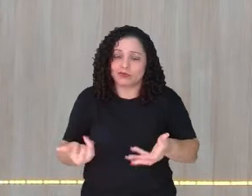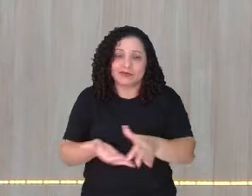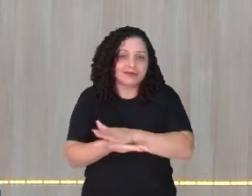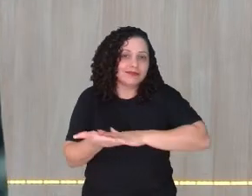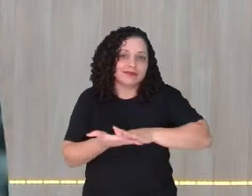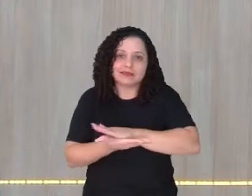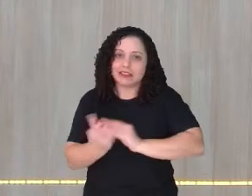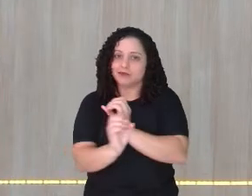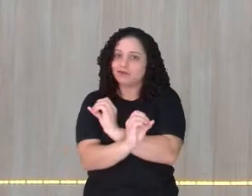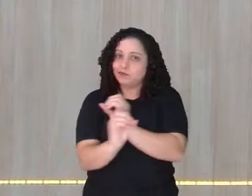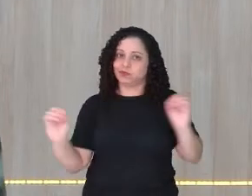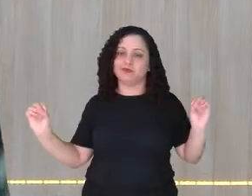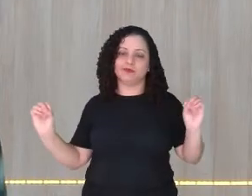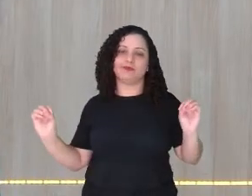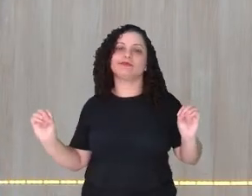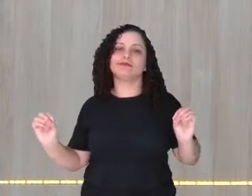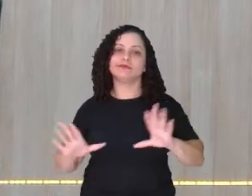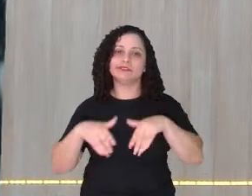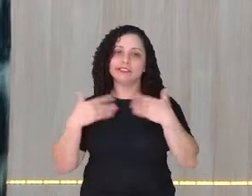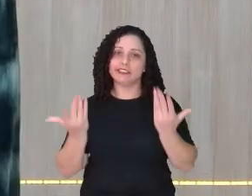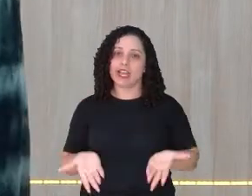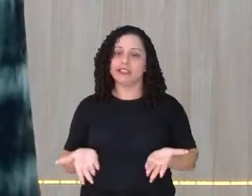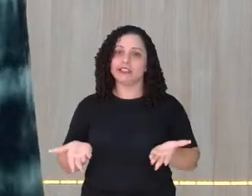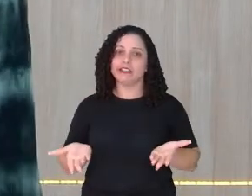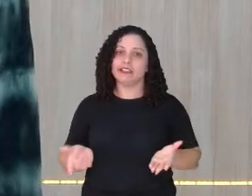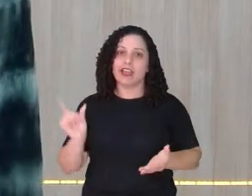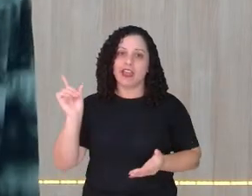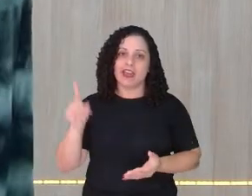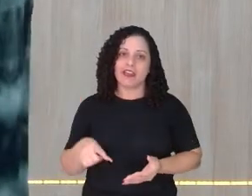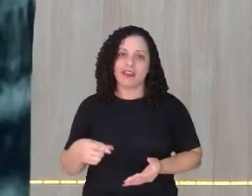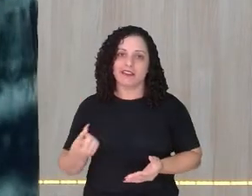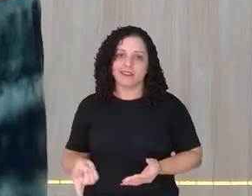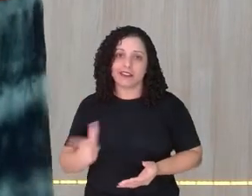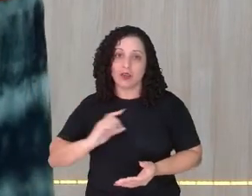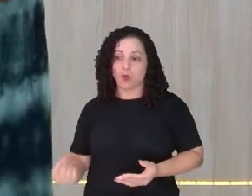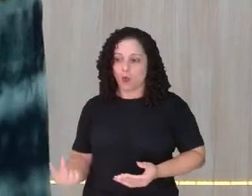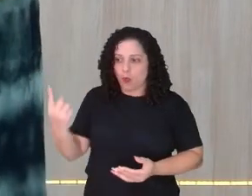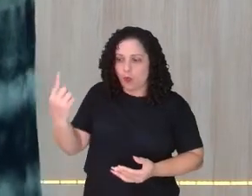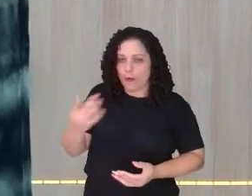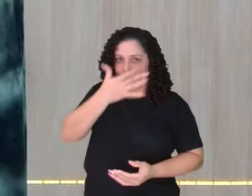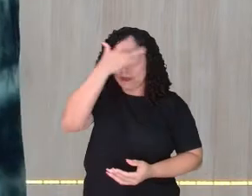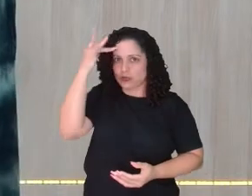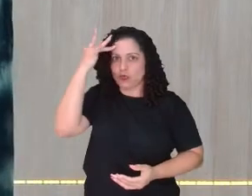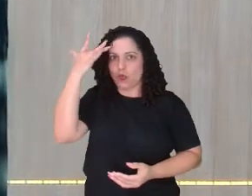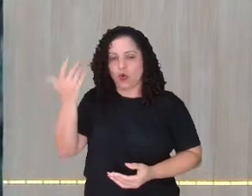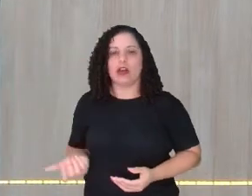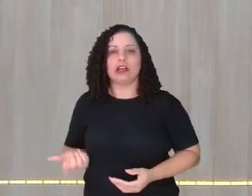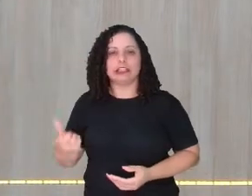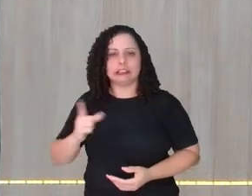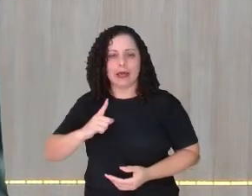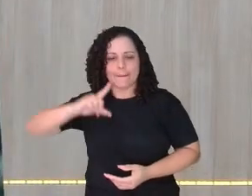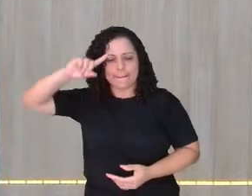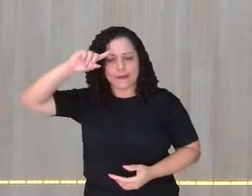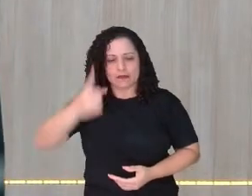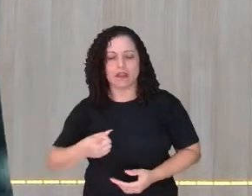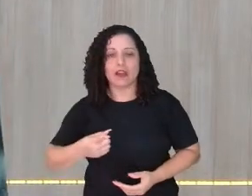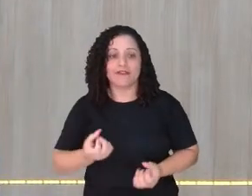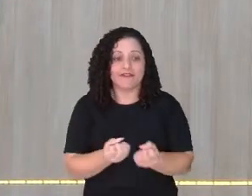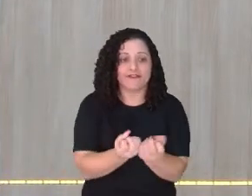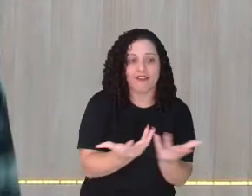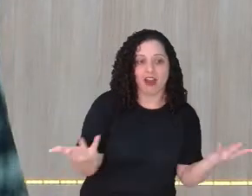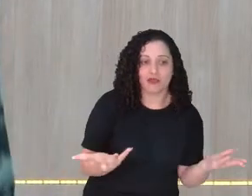Estão improdutivos. E aí fica na mão de um proprietário e várias pessoas que querem produzir naquela terra